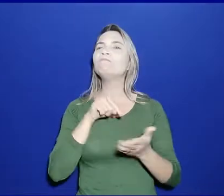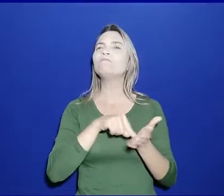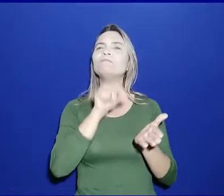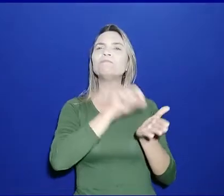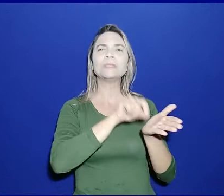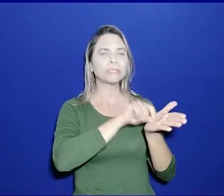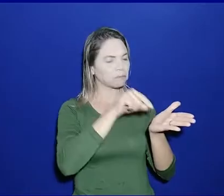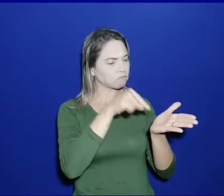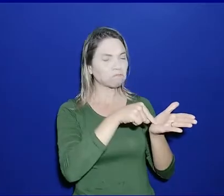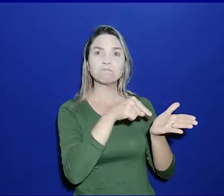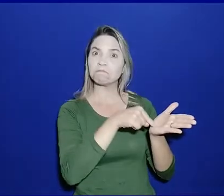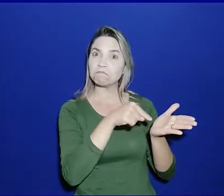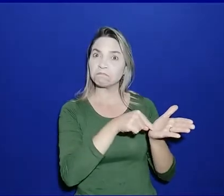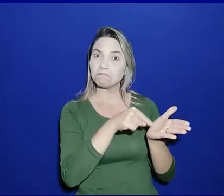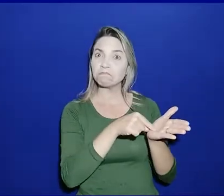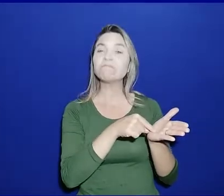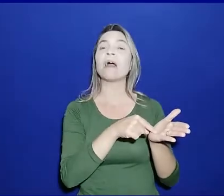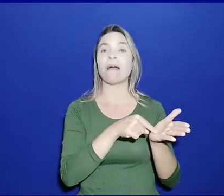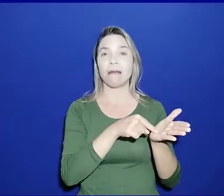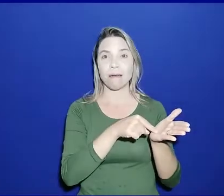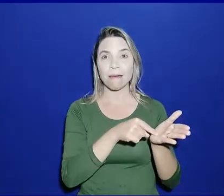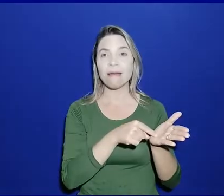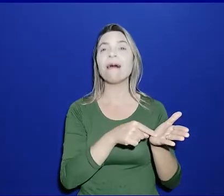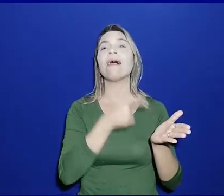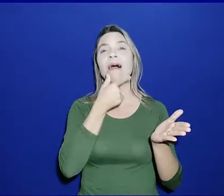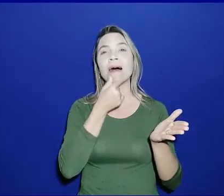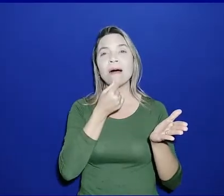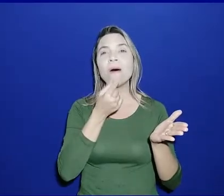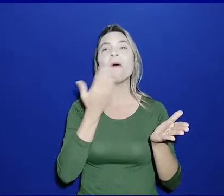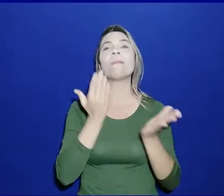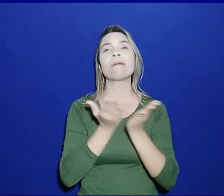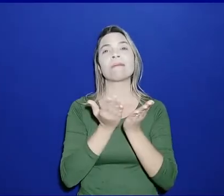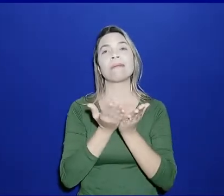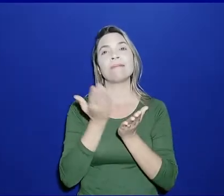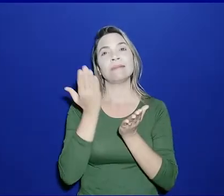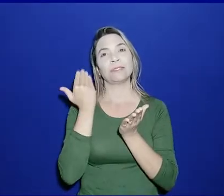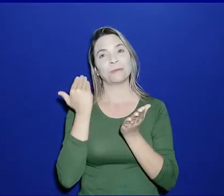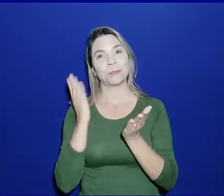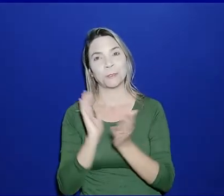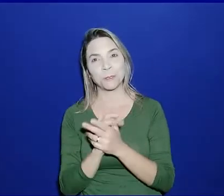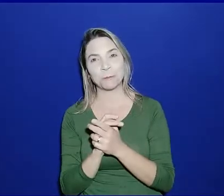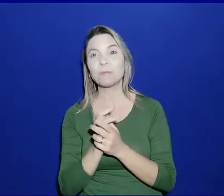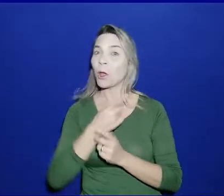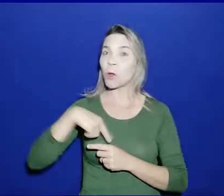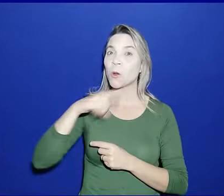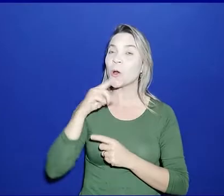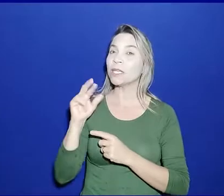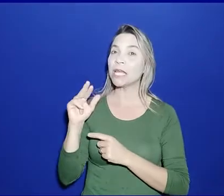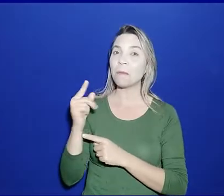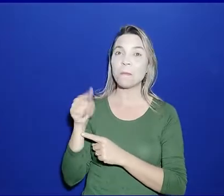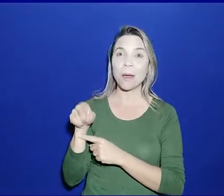para escrever essas verdades. Os crentes, eu e você que já